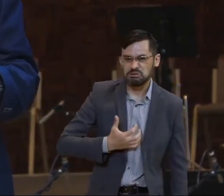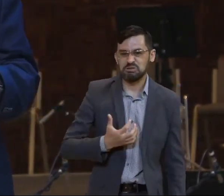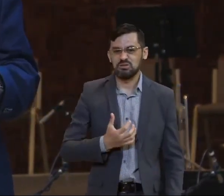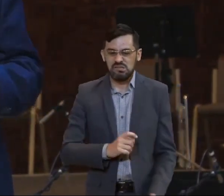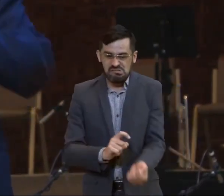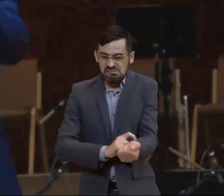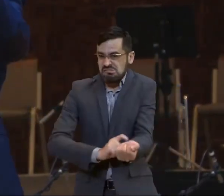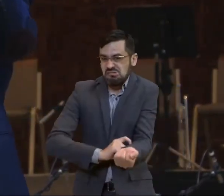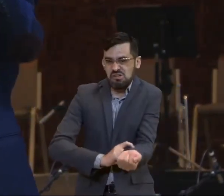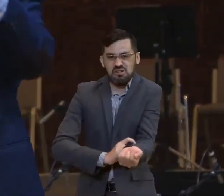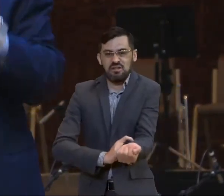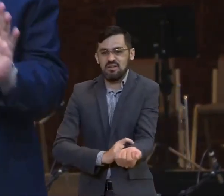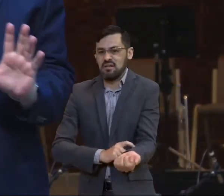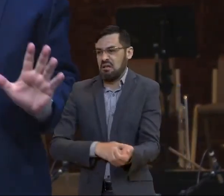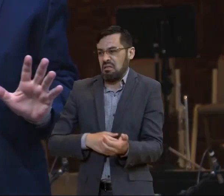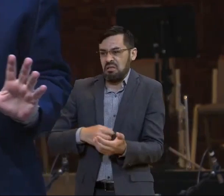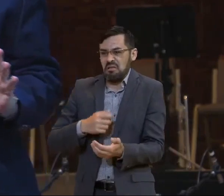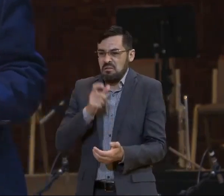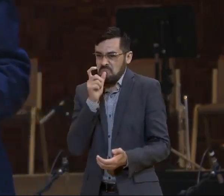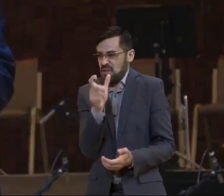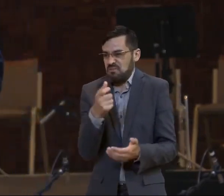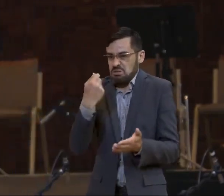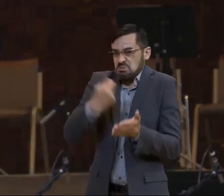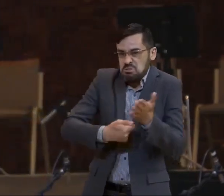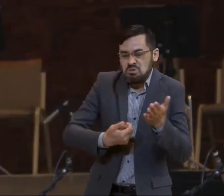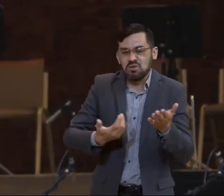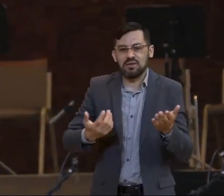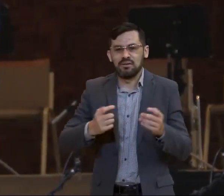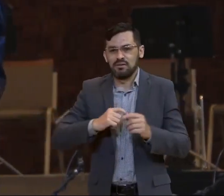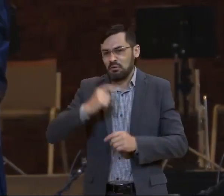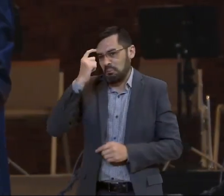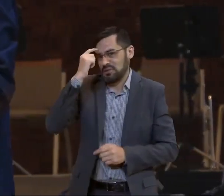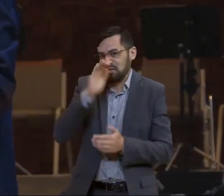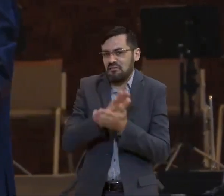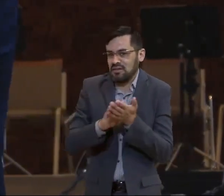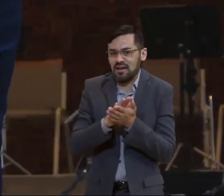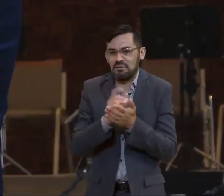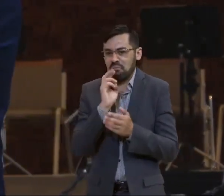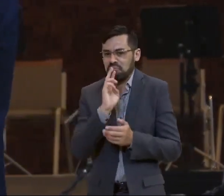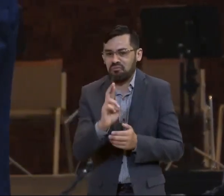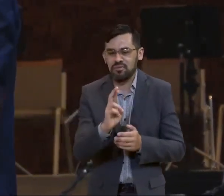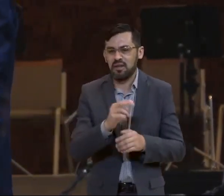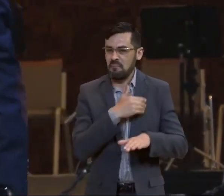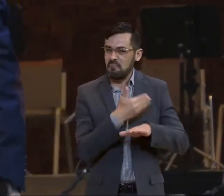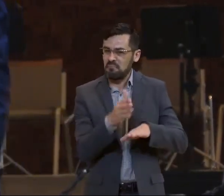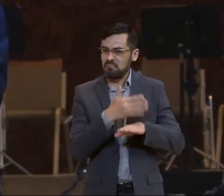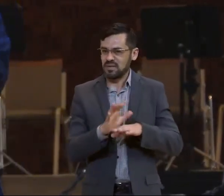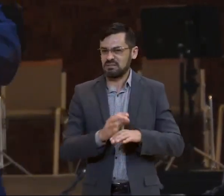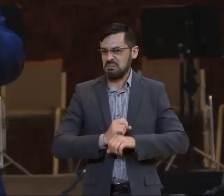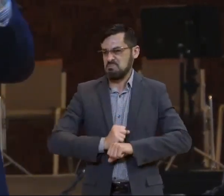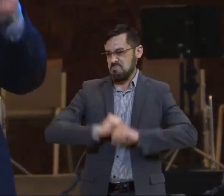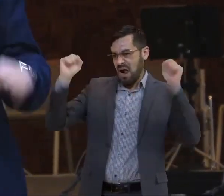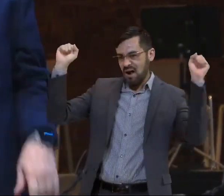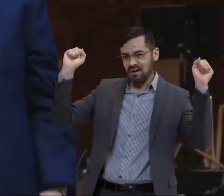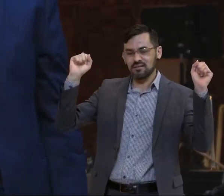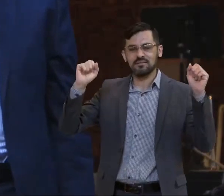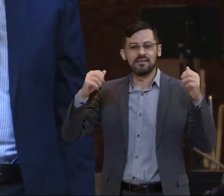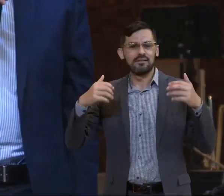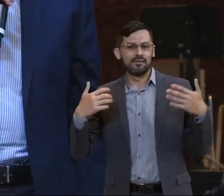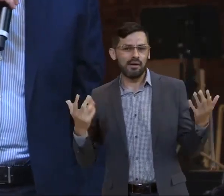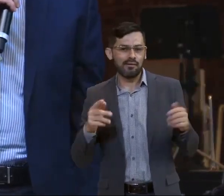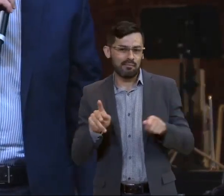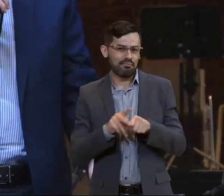que respondia, né, direto, não pensava muito para fazer, tinha atitudes assim